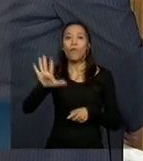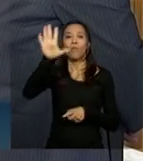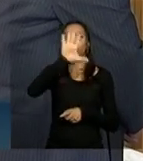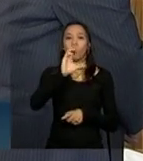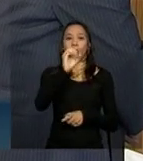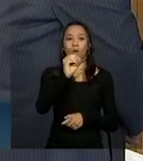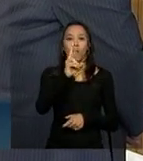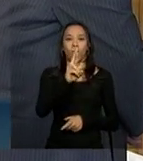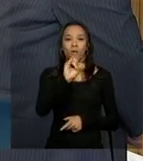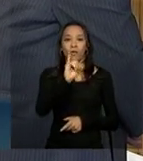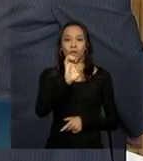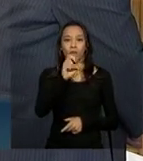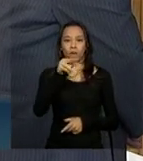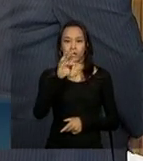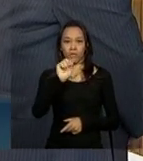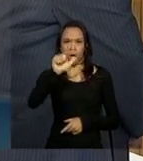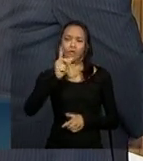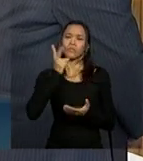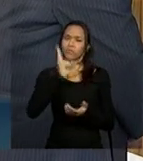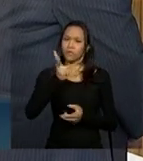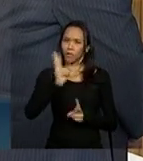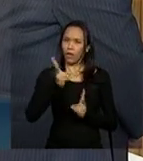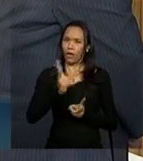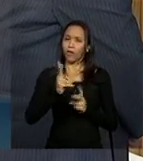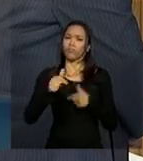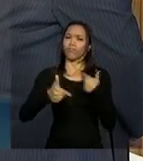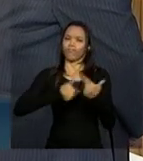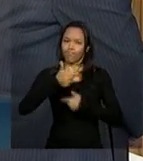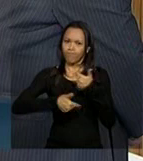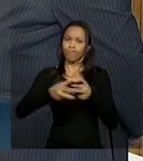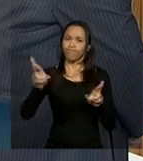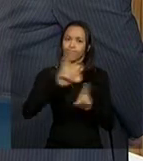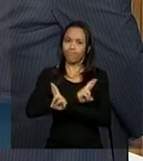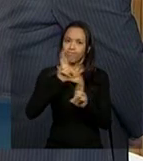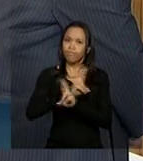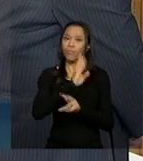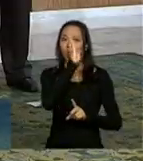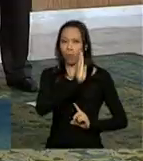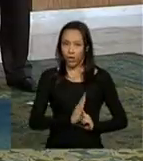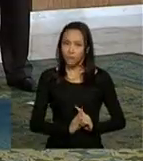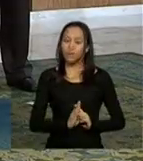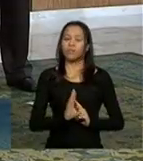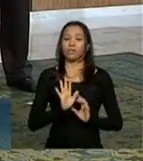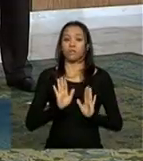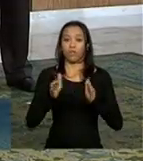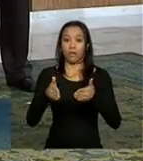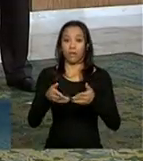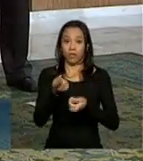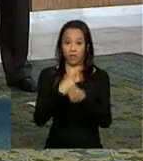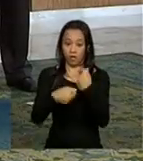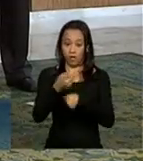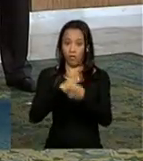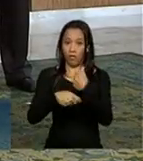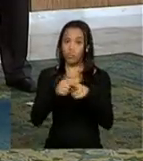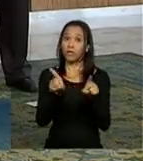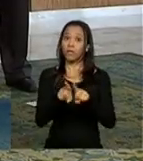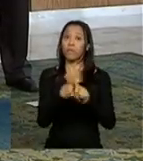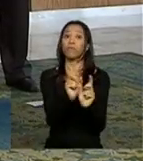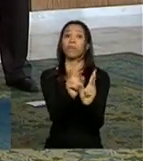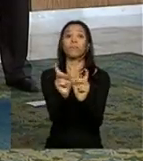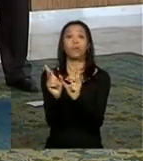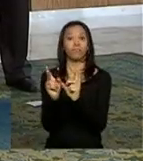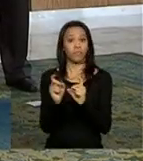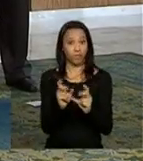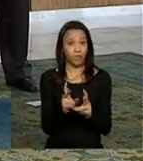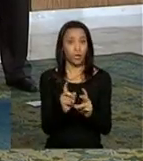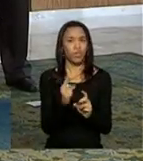e tem firmado com o Brasil, nos últimos anos, cooperação econômica e comercial. E um dos